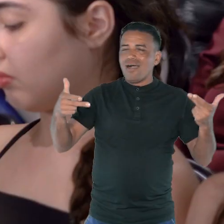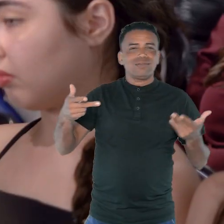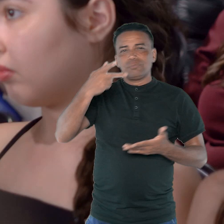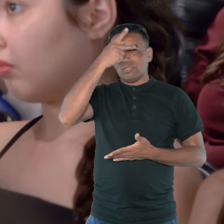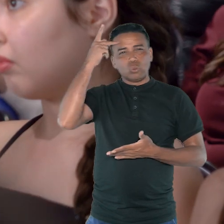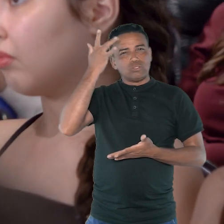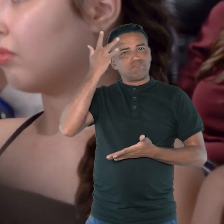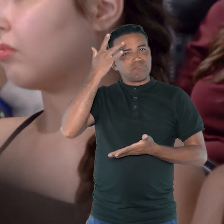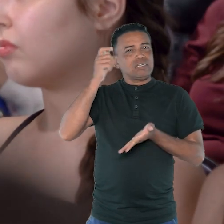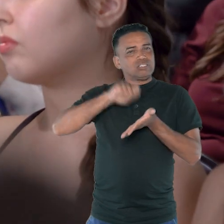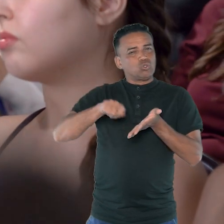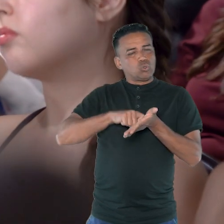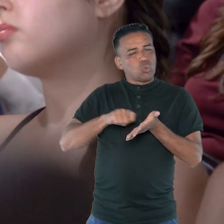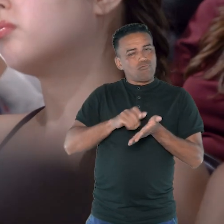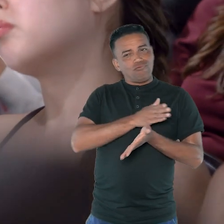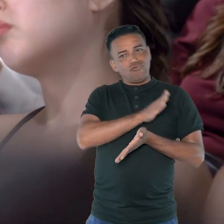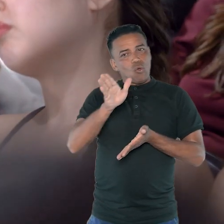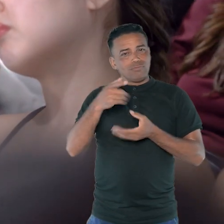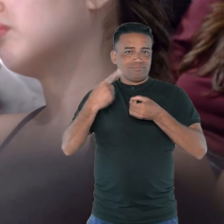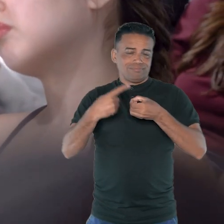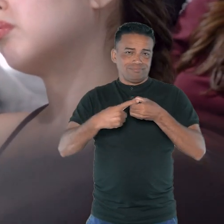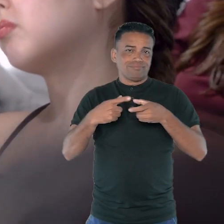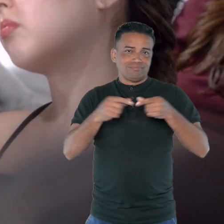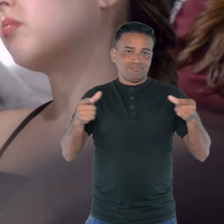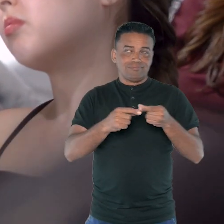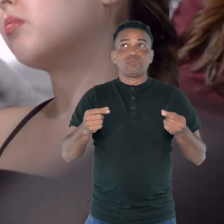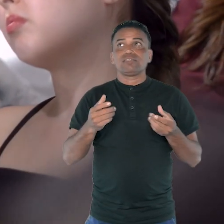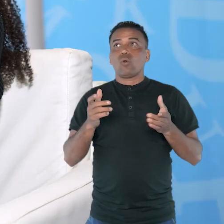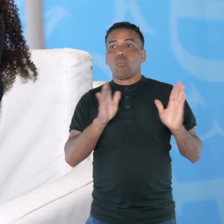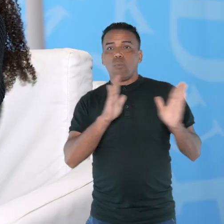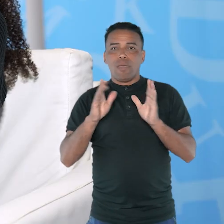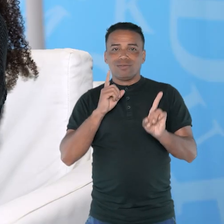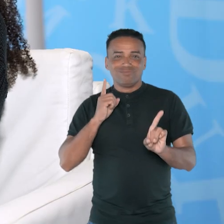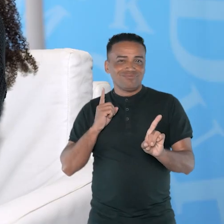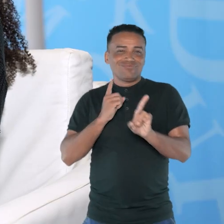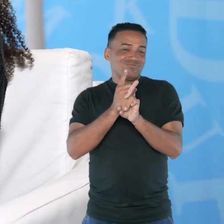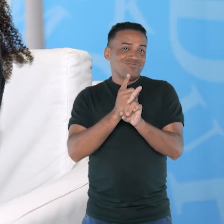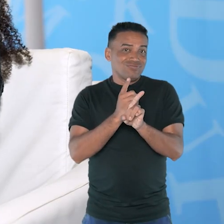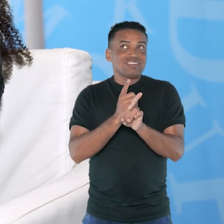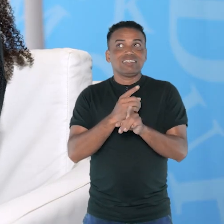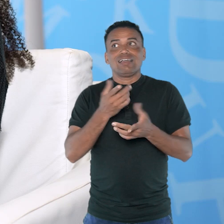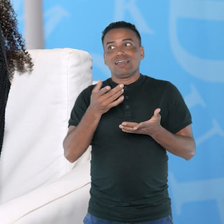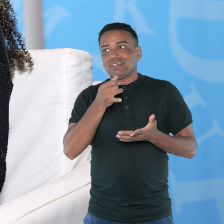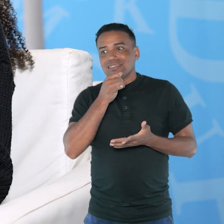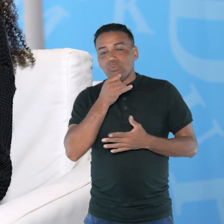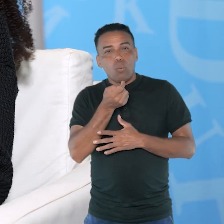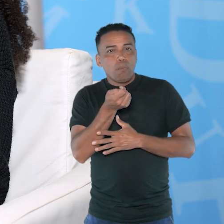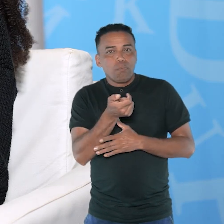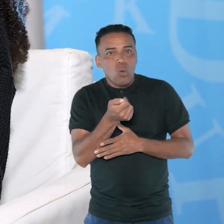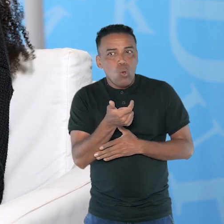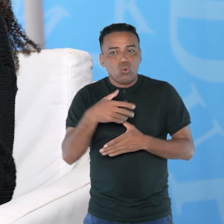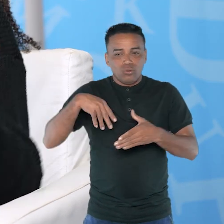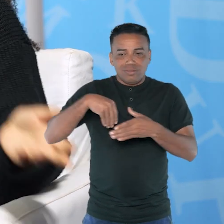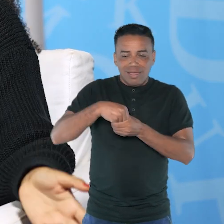importante de você ter o momento de encontro, né, eu acho que isso ficou um pouco no